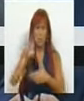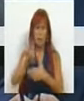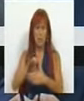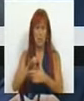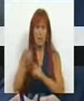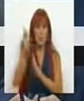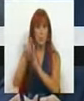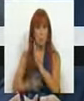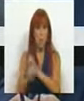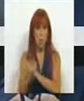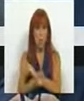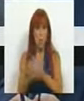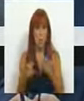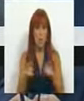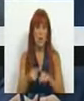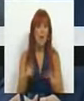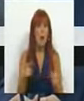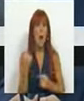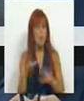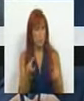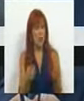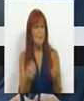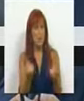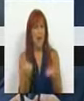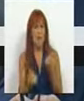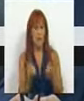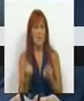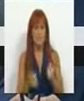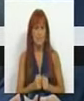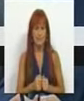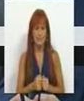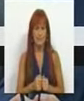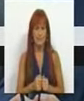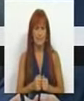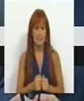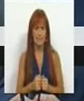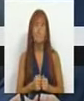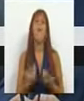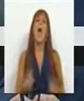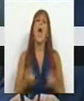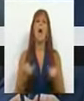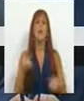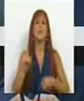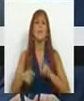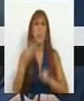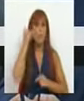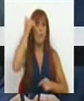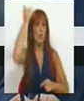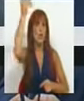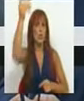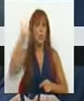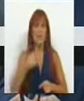capital regulatórios e até com almofadas em ocasiões. Agora, no que diz respeito ao